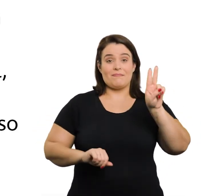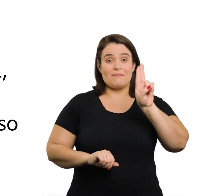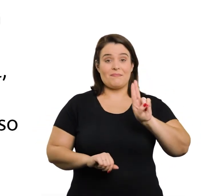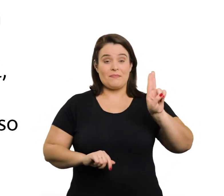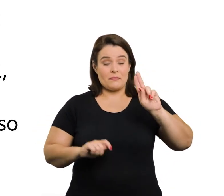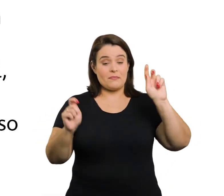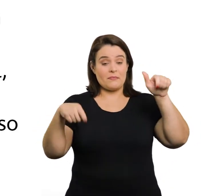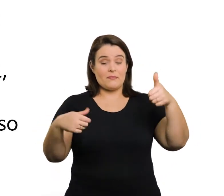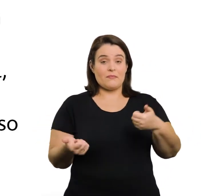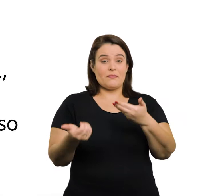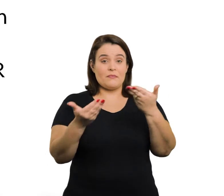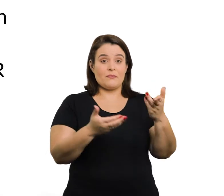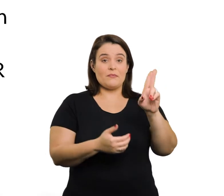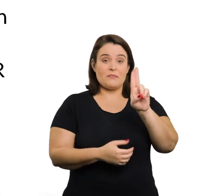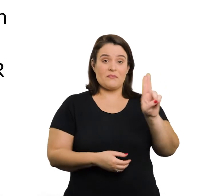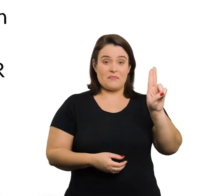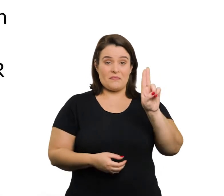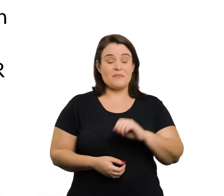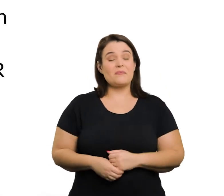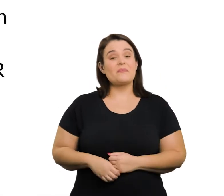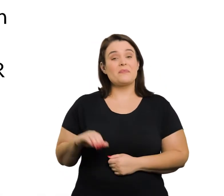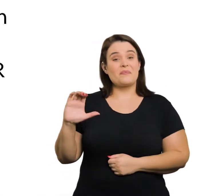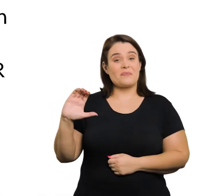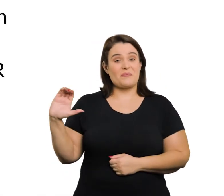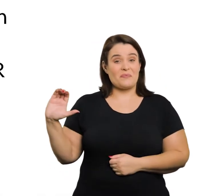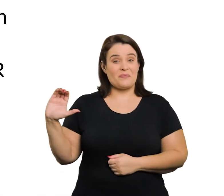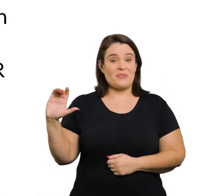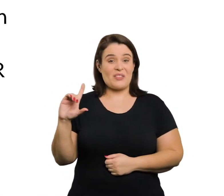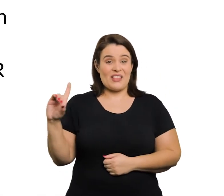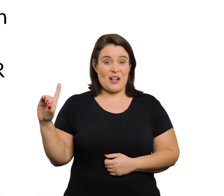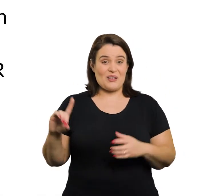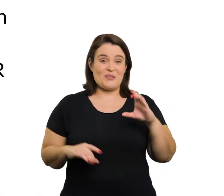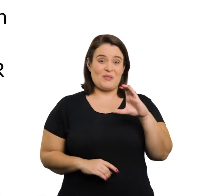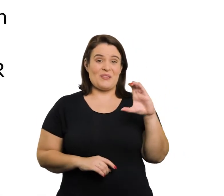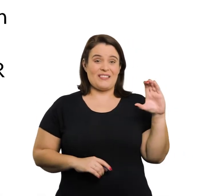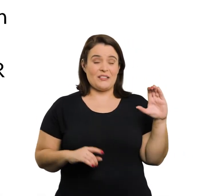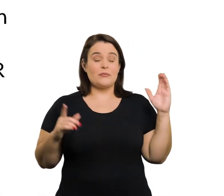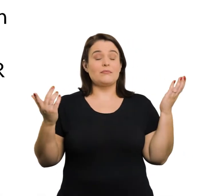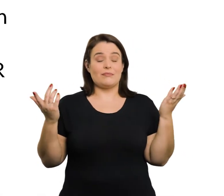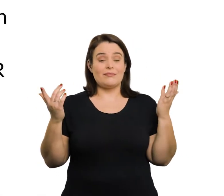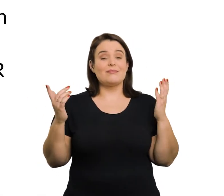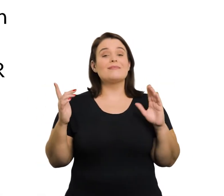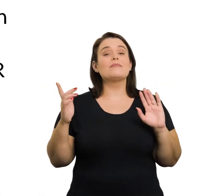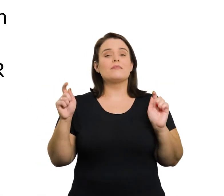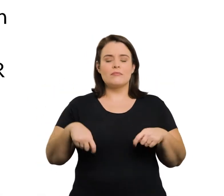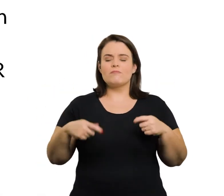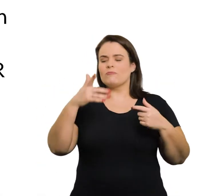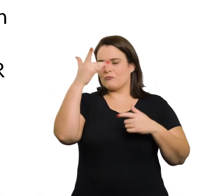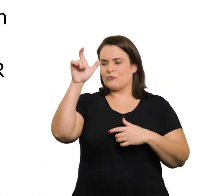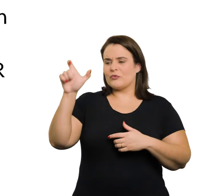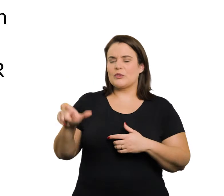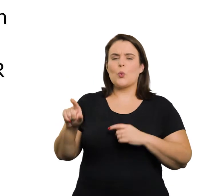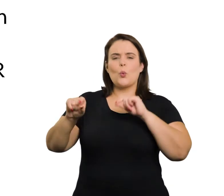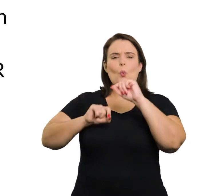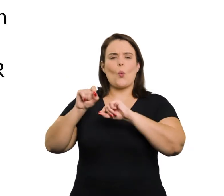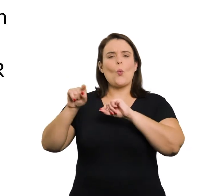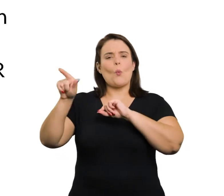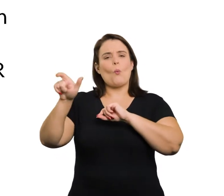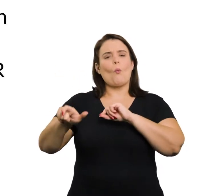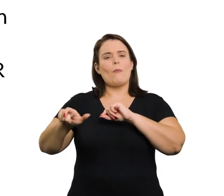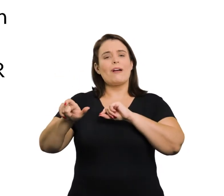uso, possibilitar o uso para destros e canhotos, facilitar a precisão e destreza do usuário